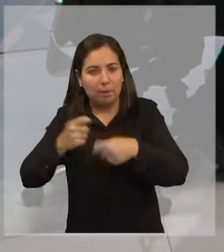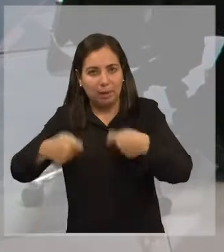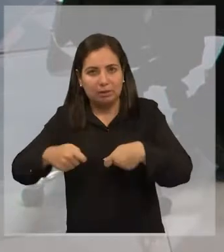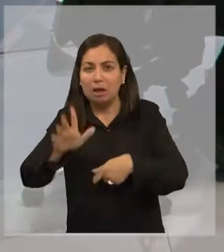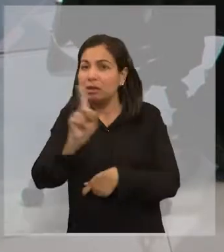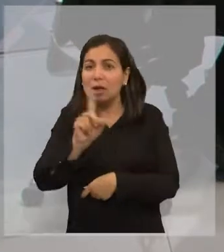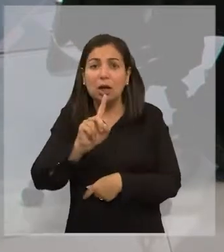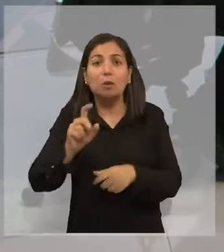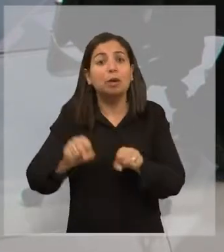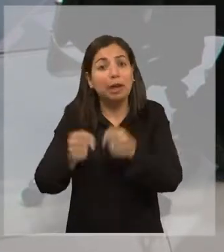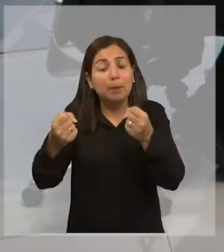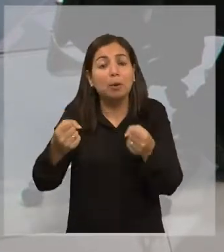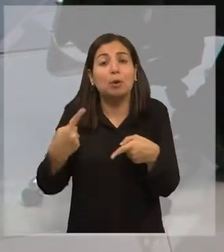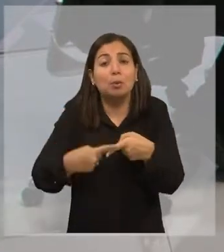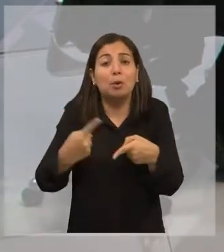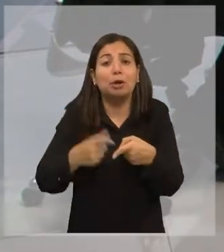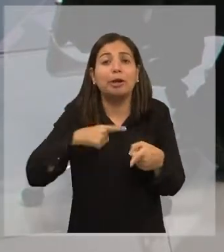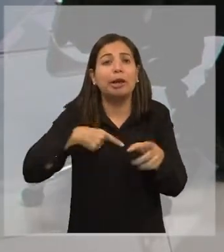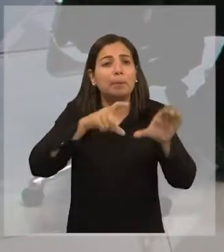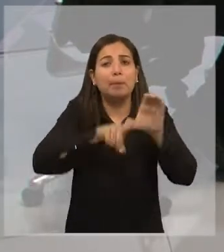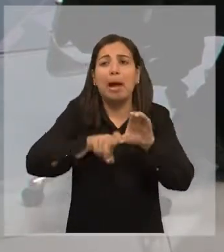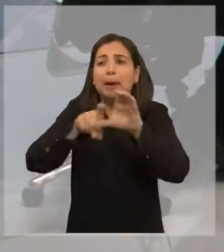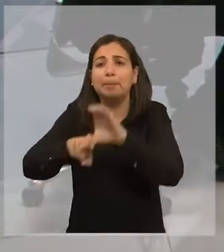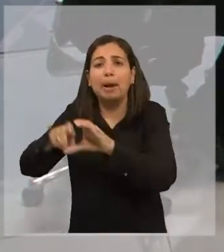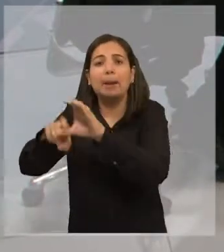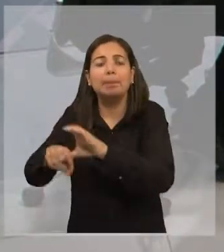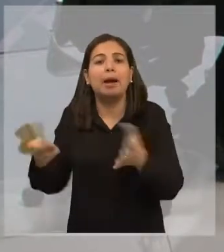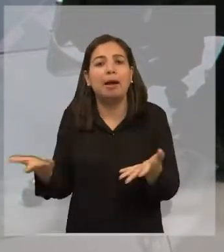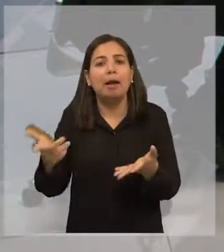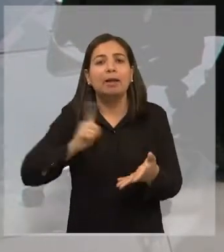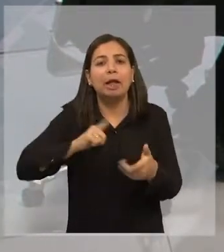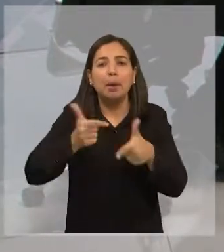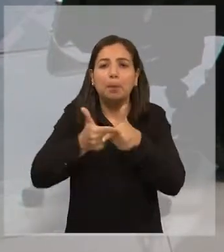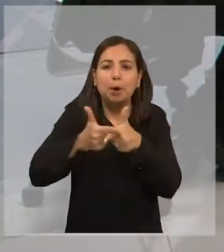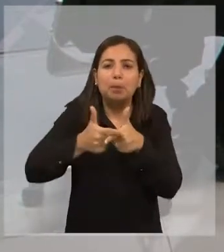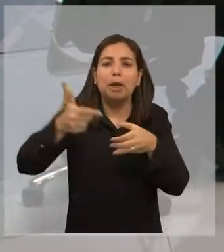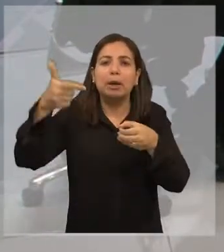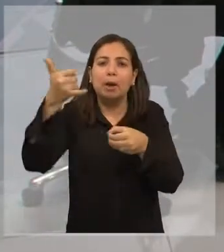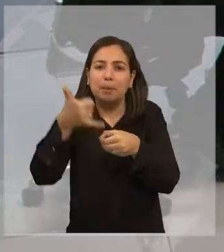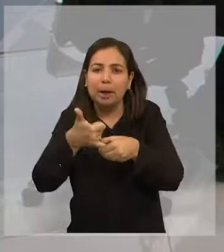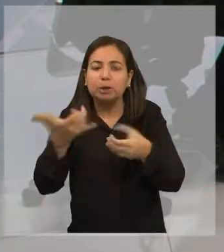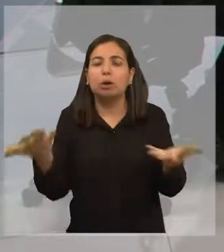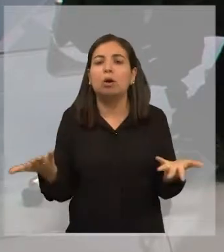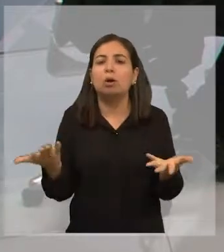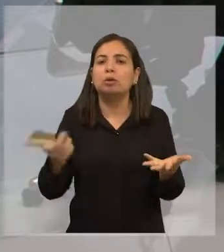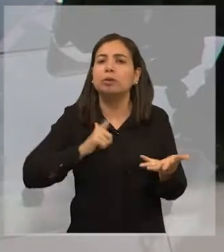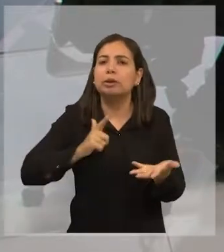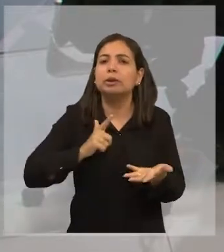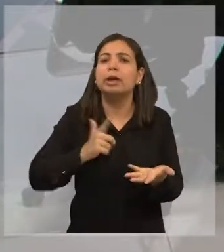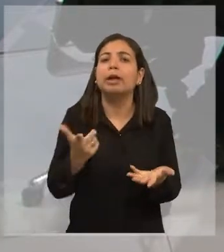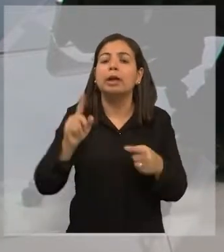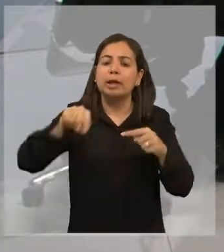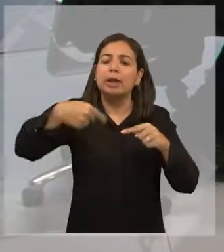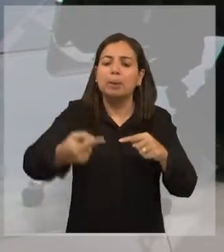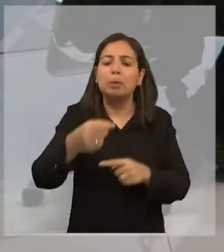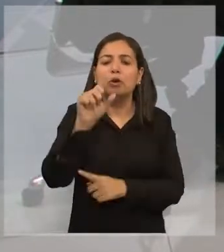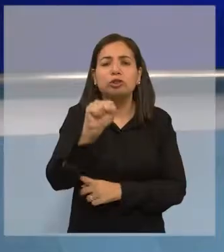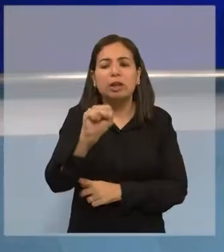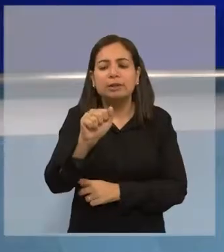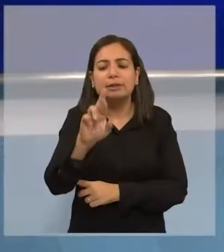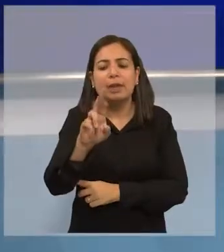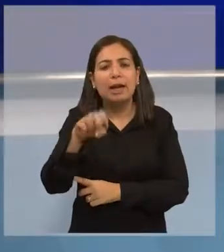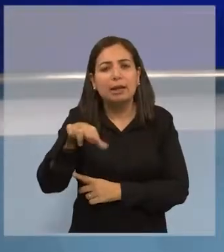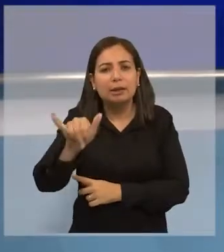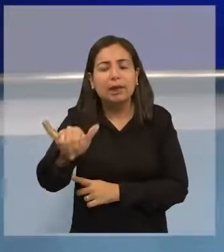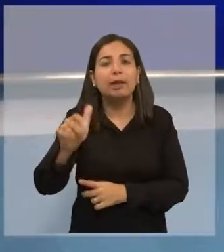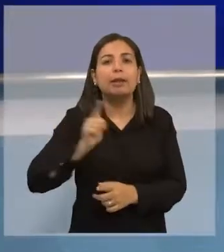país, tomaram muito empréstimo, houve o problema do petróleo e houve crise econômica. Veio a redemocratização. Sarney pegou uma